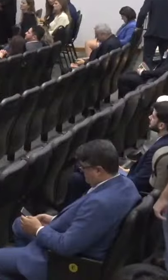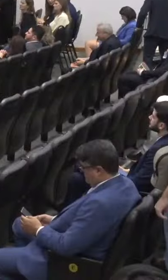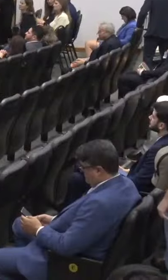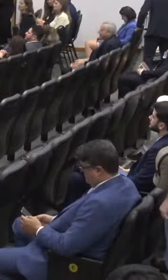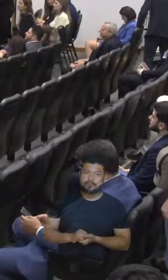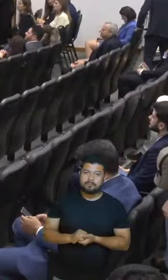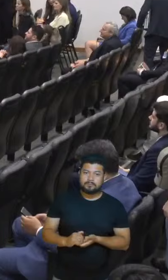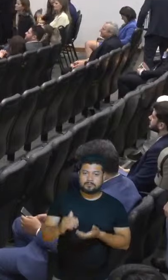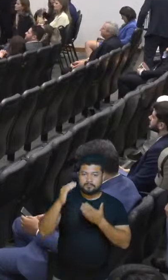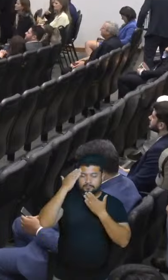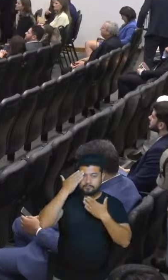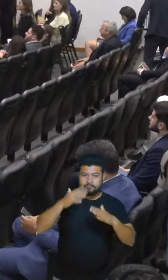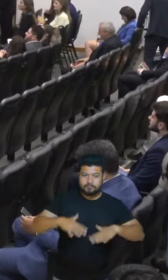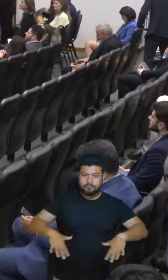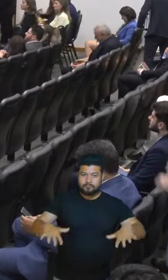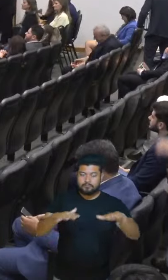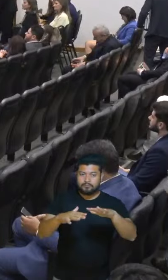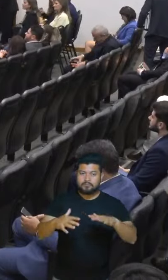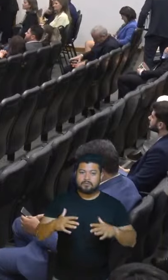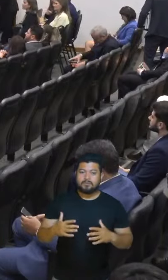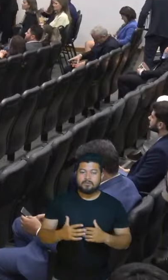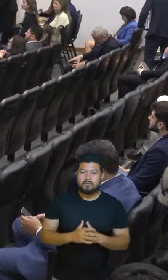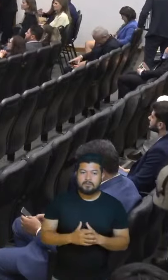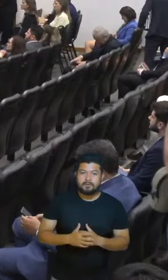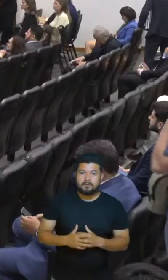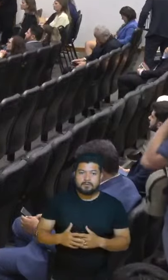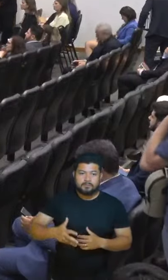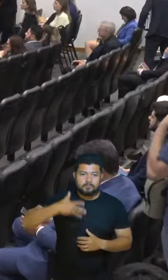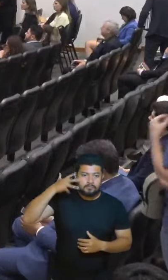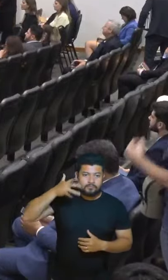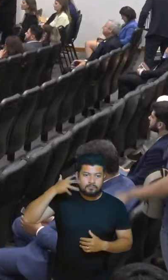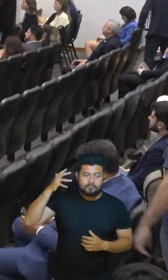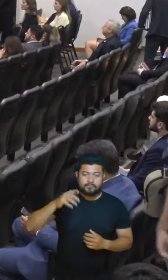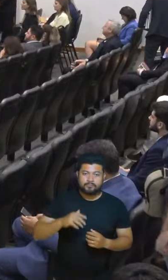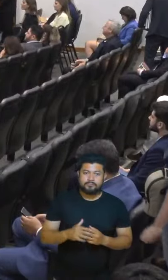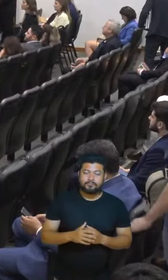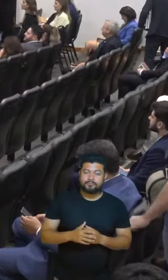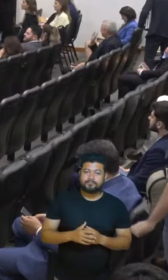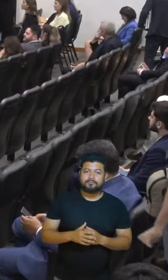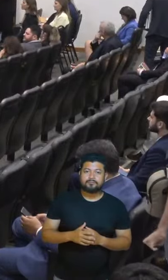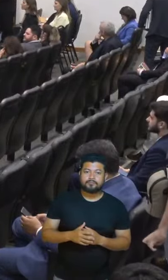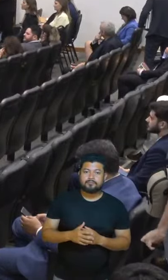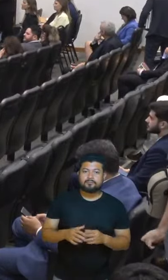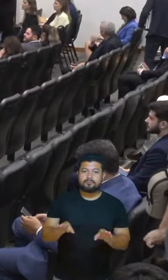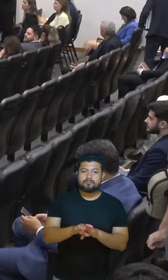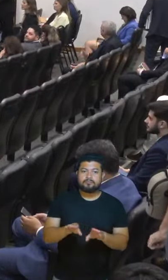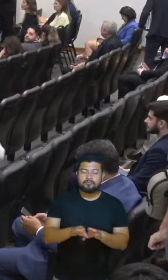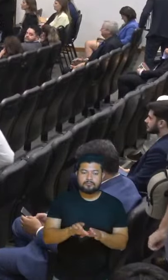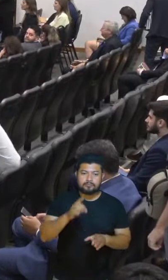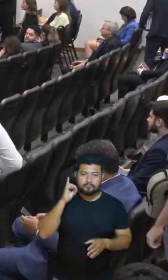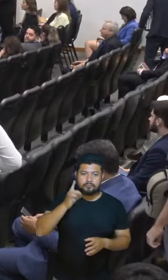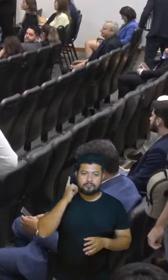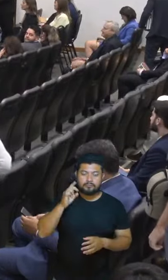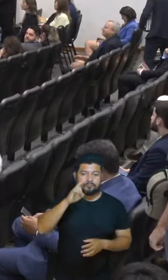Muito obrigado aos palestrantes João Henrique blaz e Fernando quadros da Silva e ao nosso deputado estadual Ivan